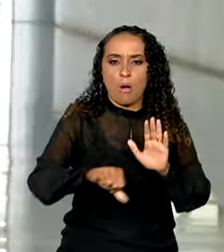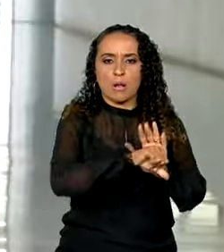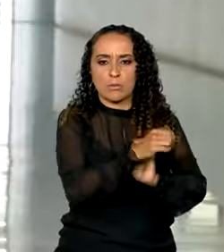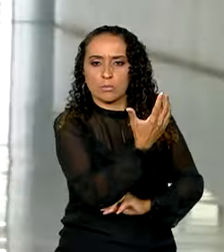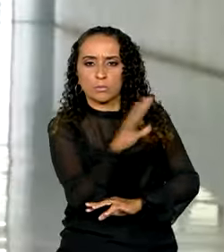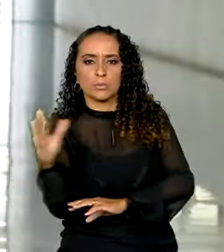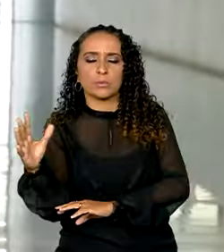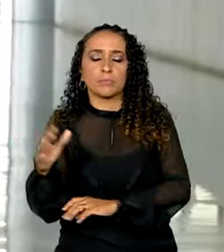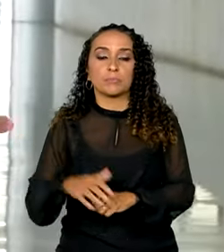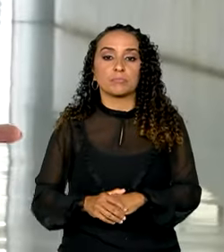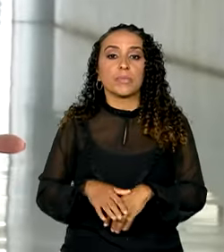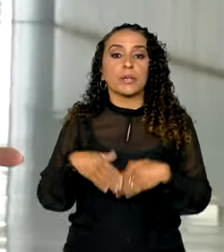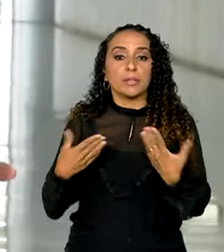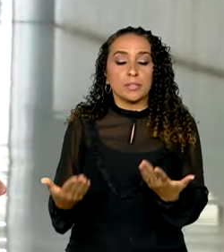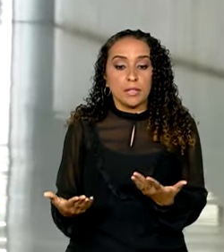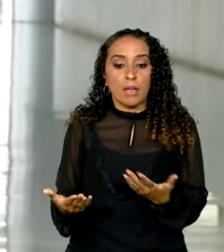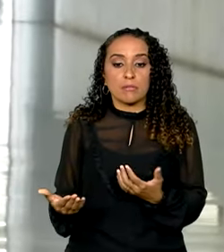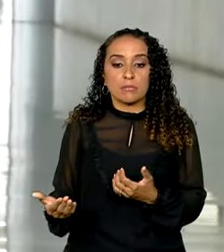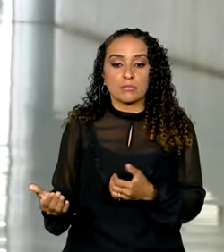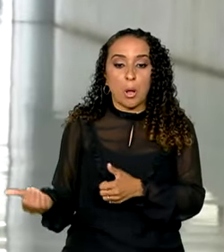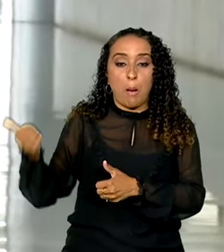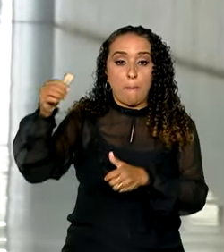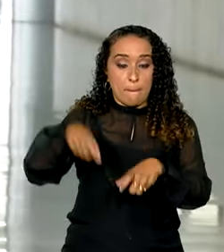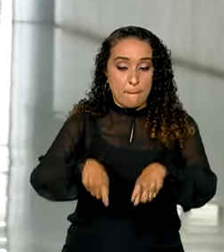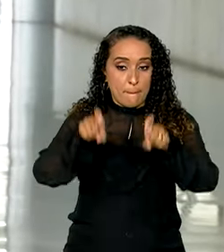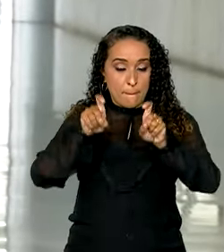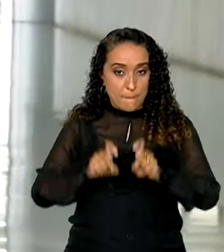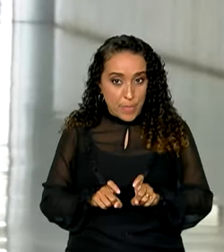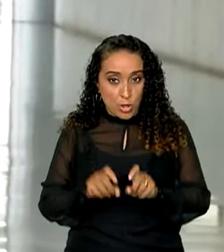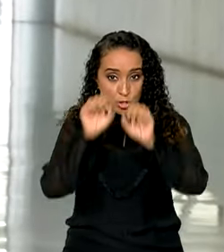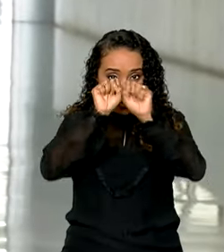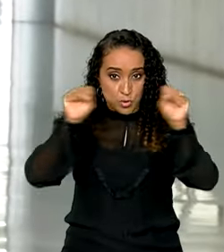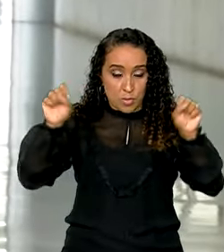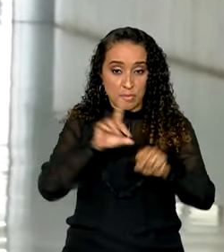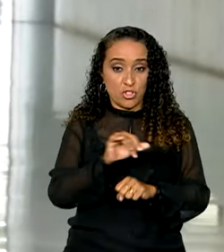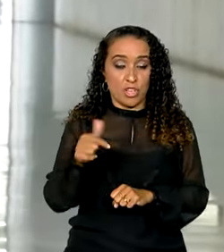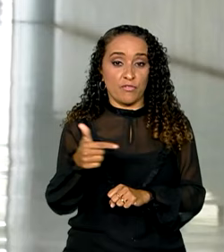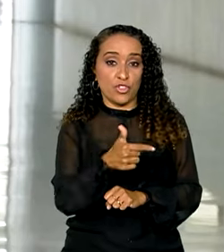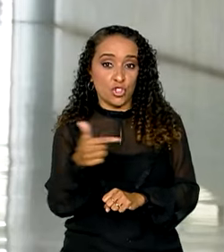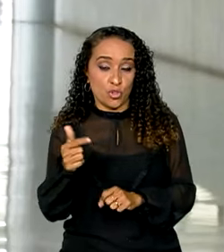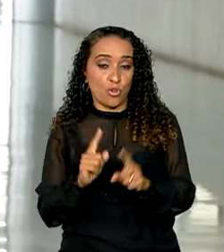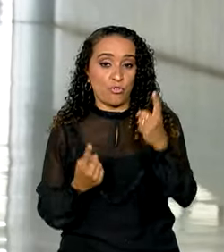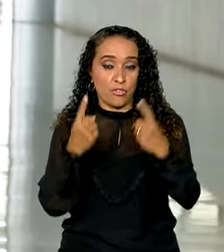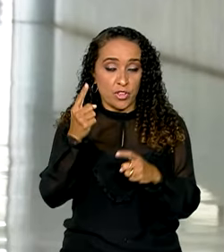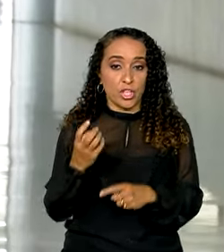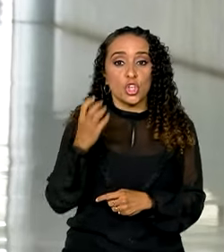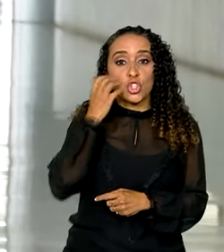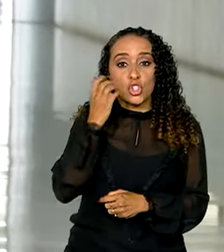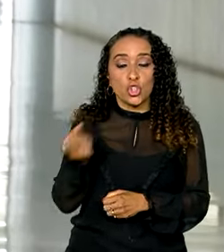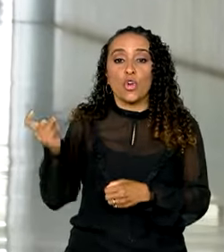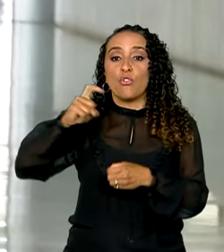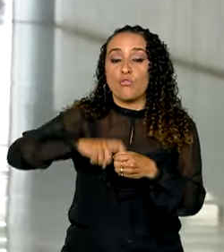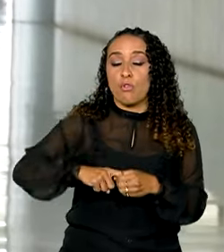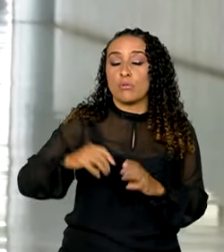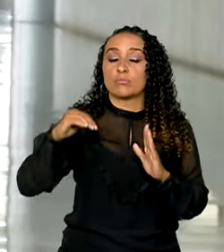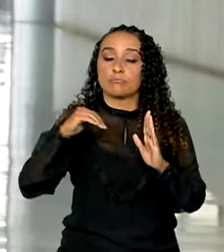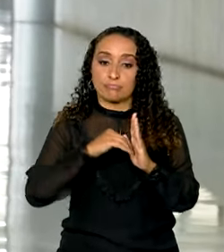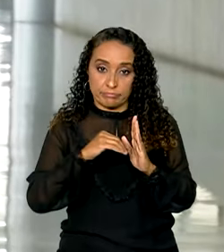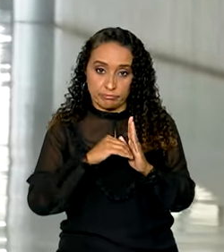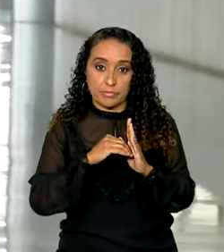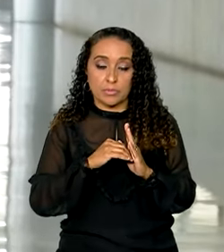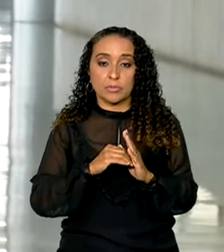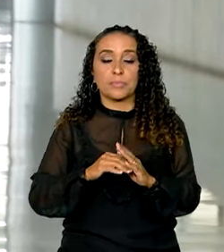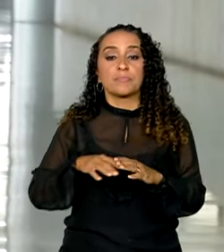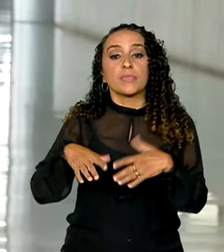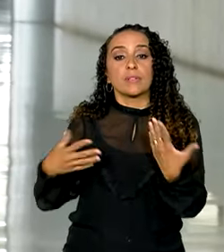conexos. Enquanto não toma posse no Supremo Tribunal Federal, no dia 22 de fevereiro, Flávio Dino volta para o Senado.